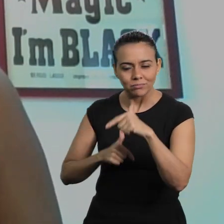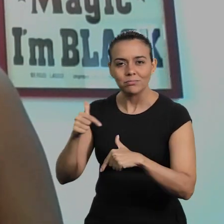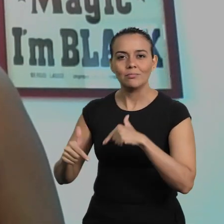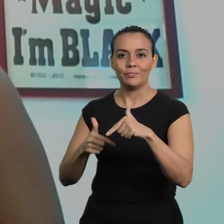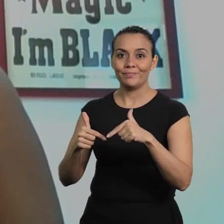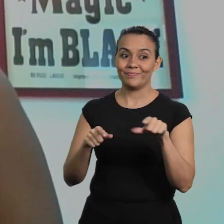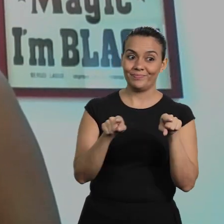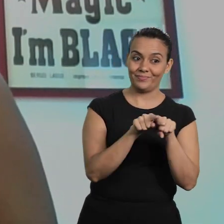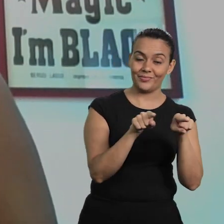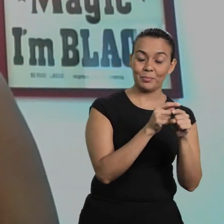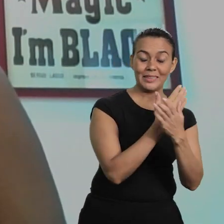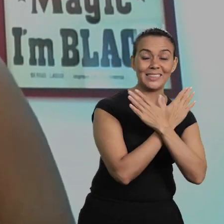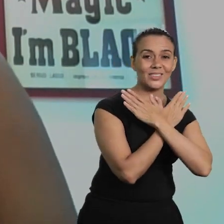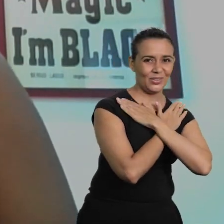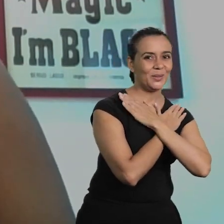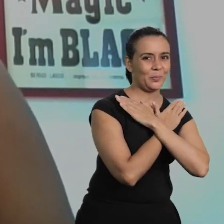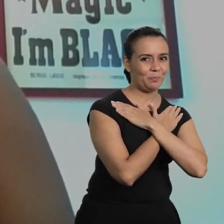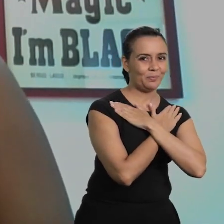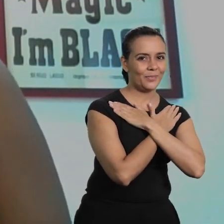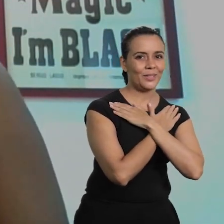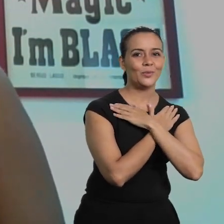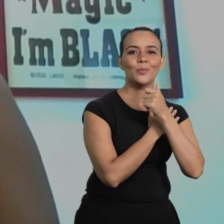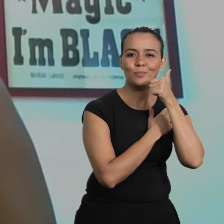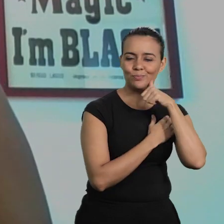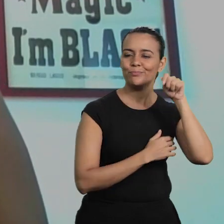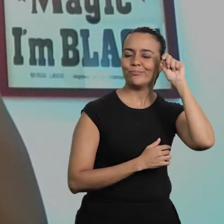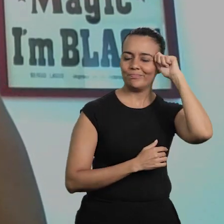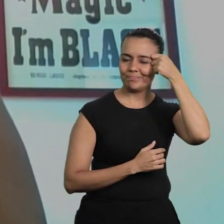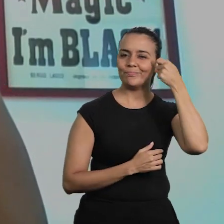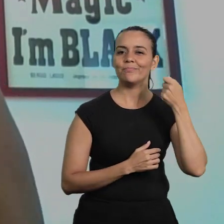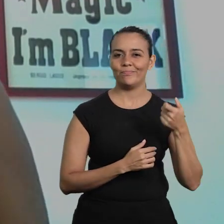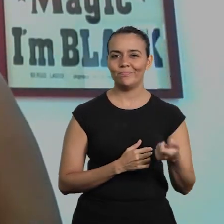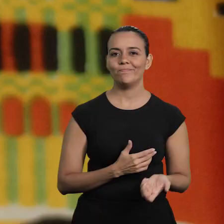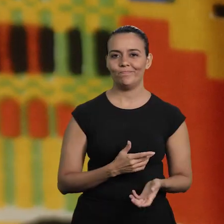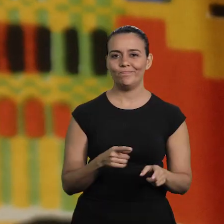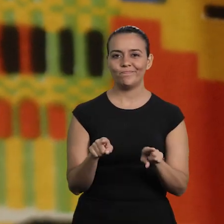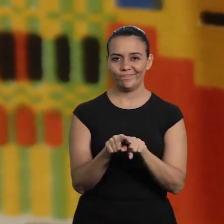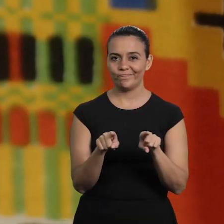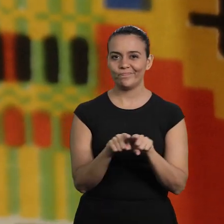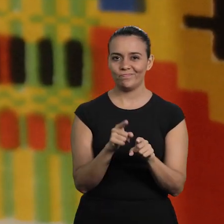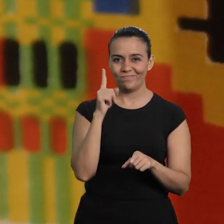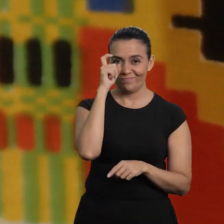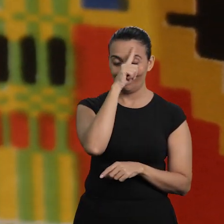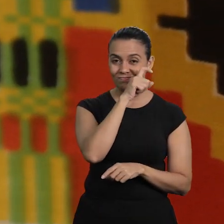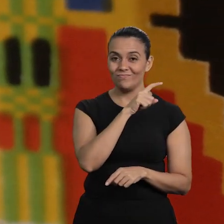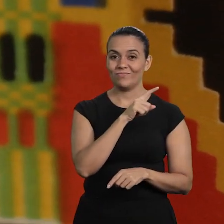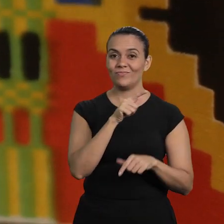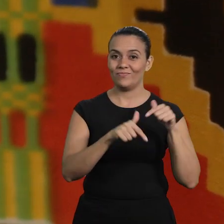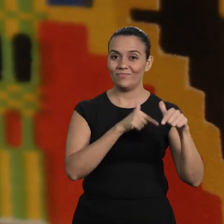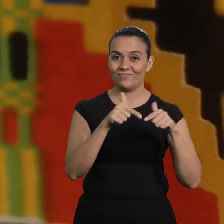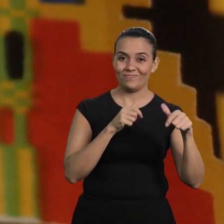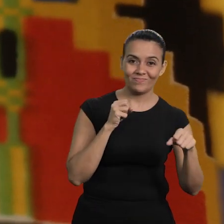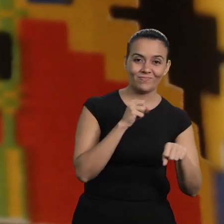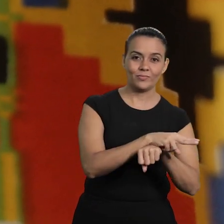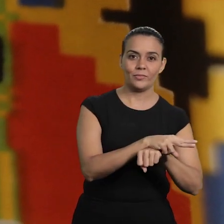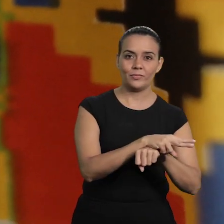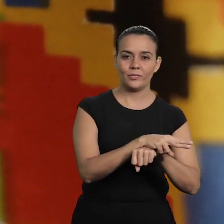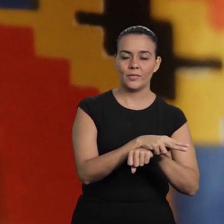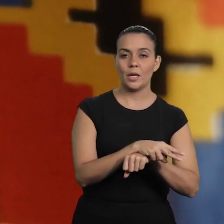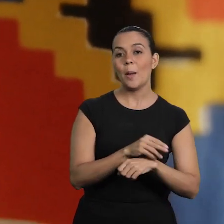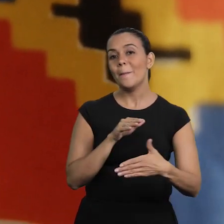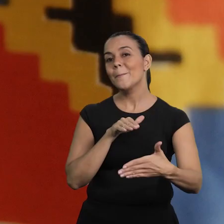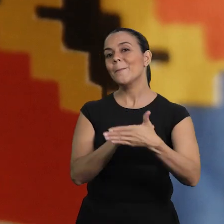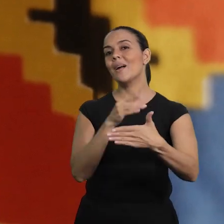trabalho, desemprego, as mulheres negras são maioria. Então, eu acho que a primeira barreira que se tem é